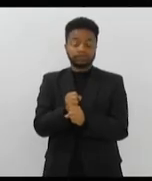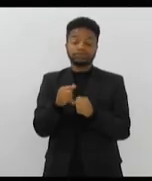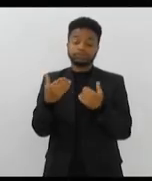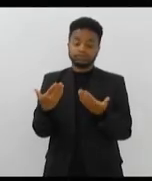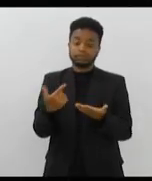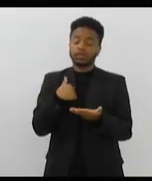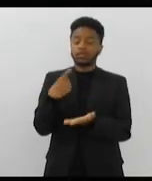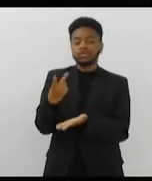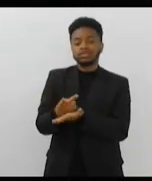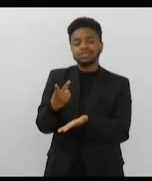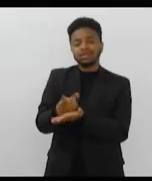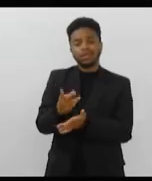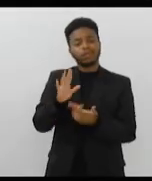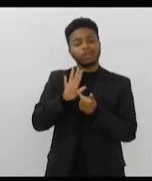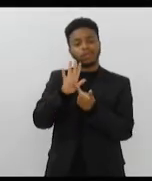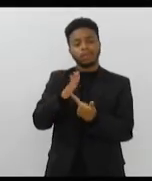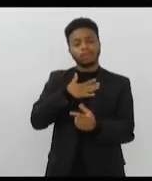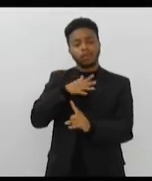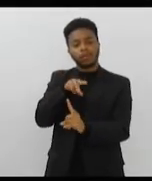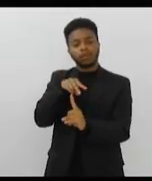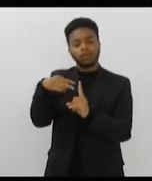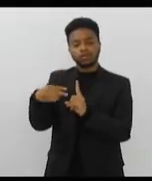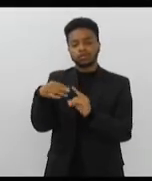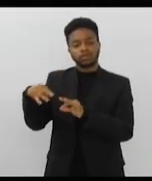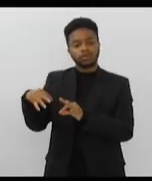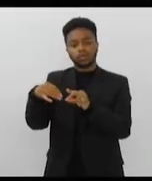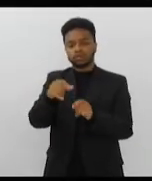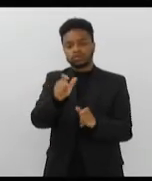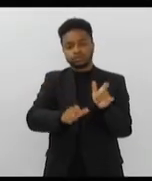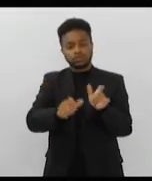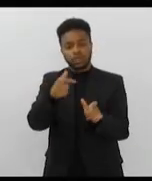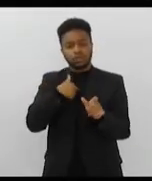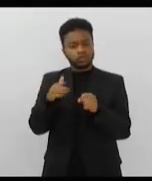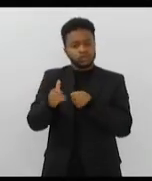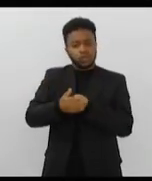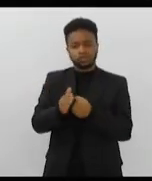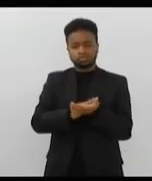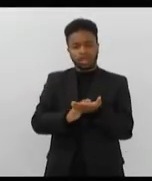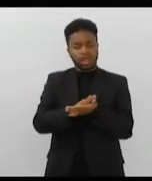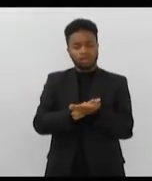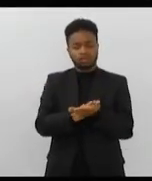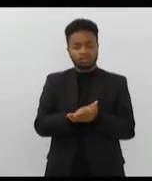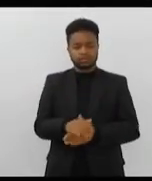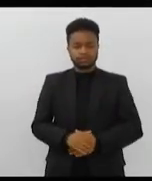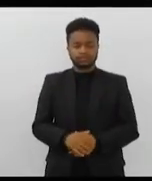sempre externei esses meus pontos de vista a todos. Eu não escondo meus pontos de vista. Bom,